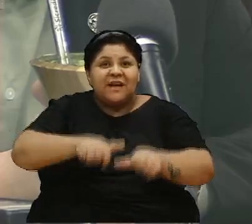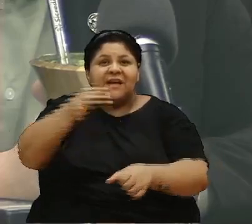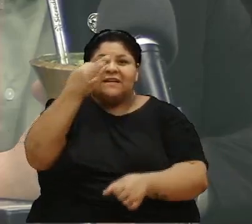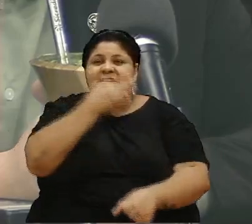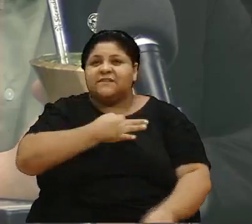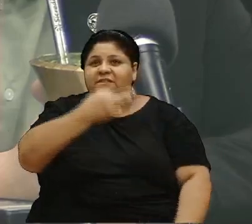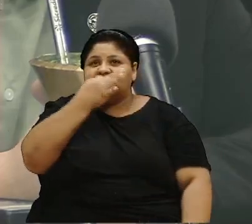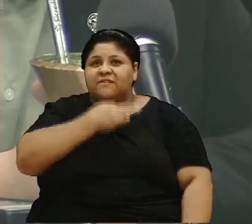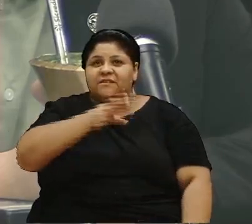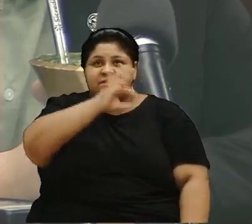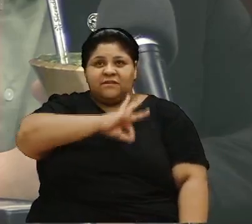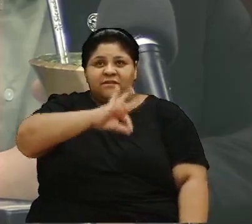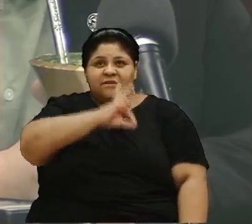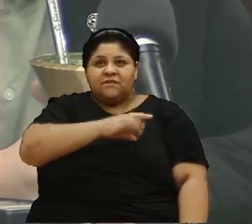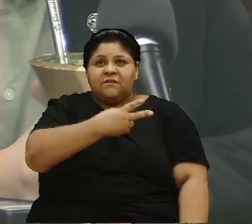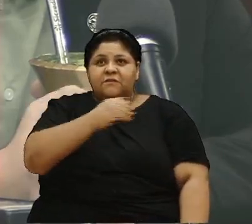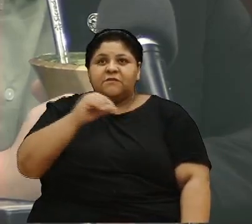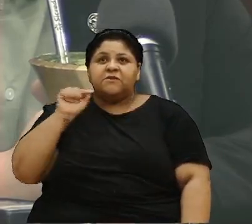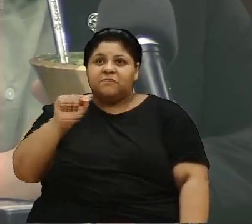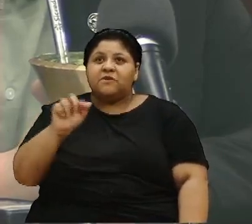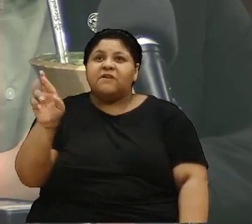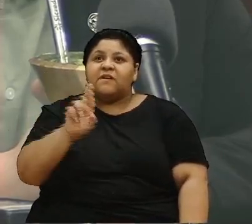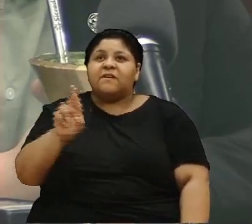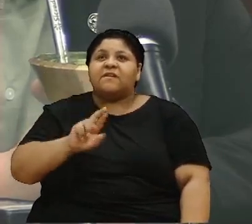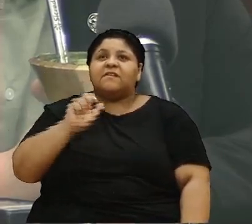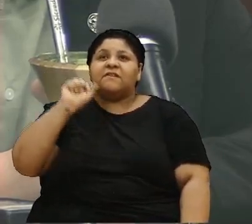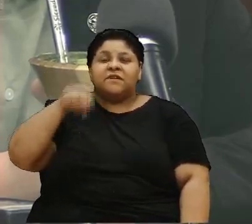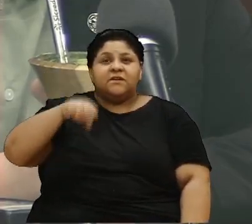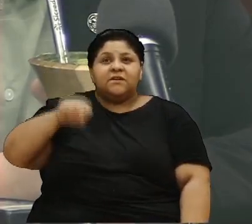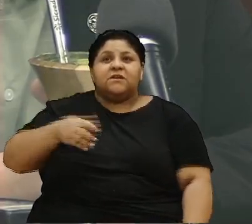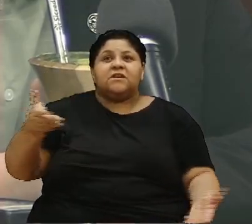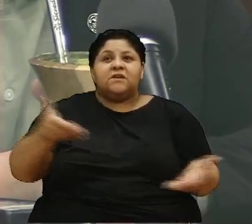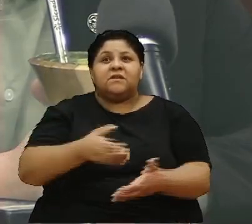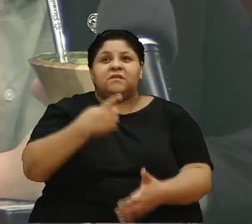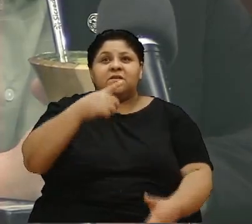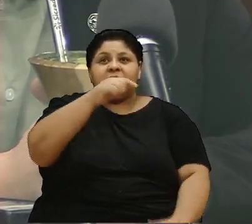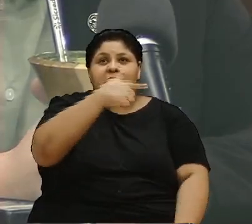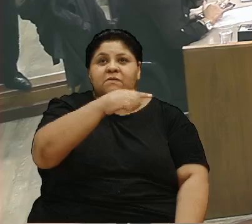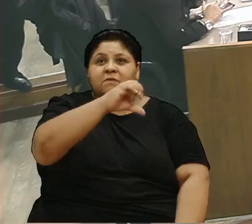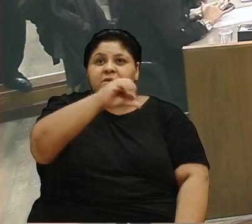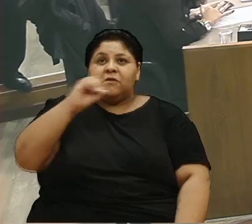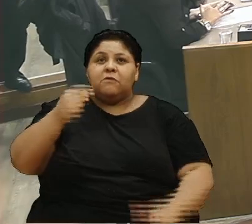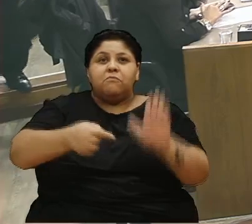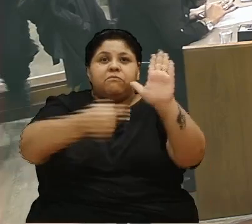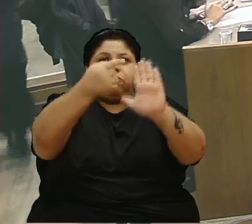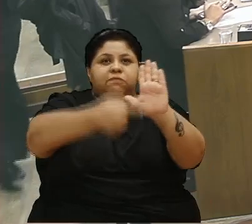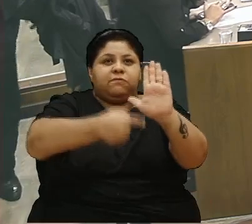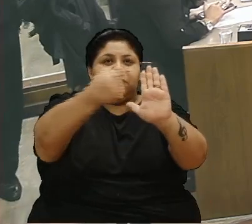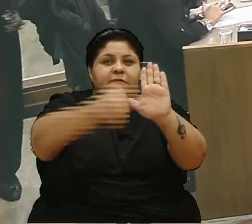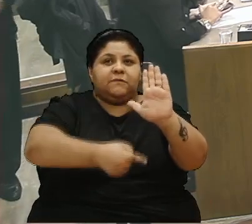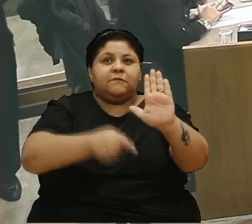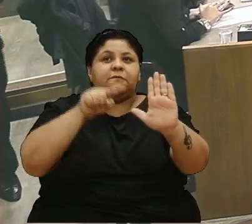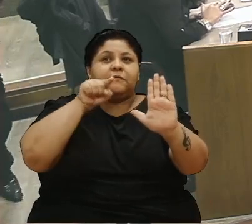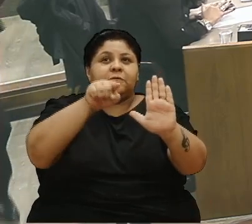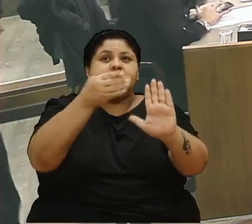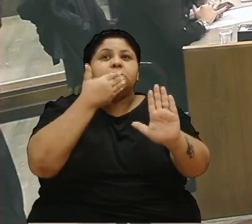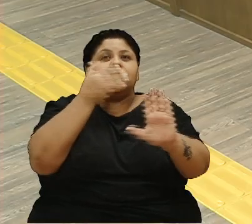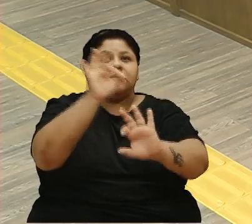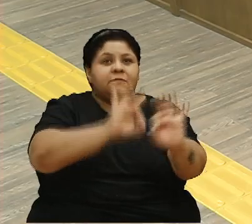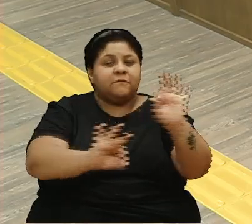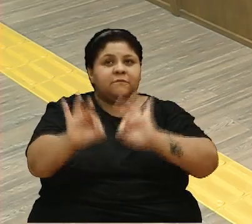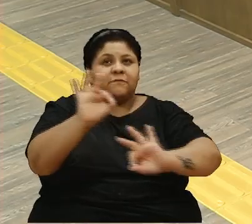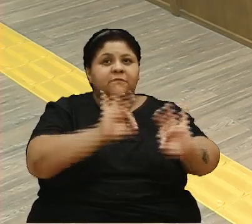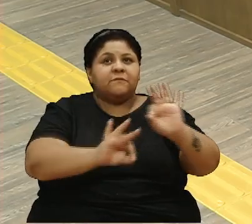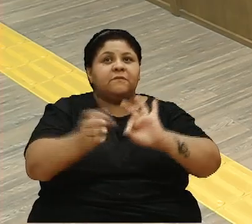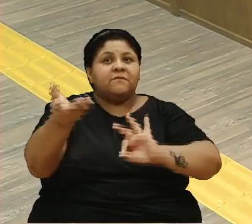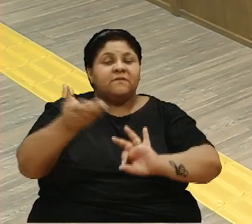Obrigado. Eu ganhava 20 mil reais, sim, vereador. Obrigado. Quando nativa. Agora eu ganho 1.790. Tá aqui, ó. Só olhar. A sua questão de ordem. O